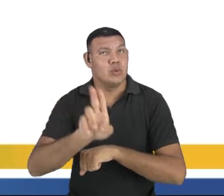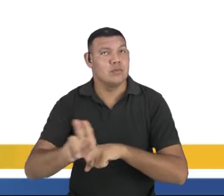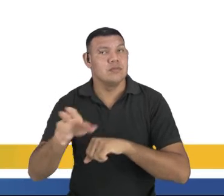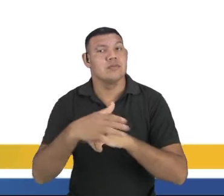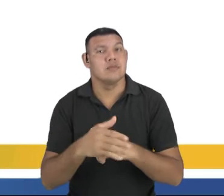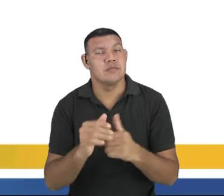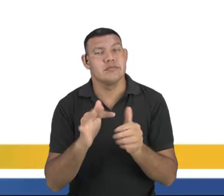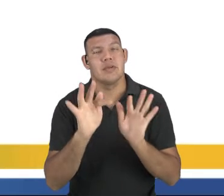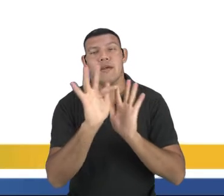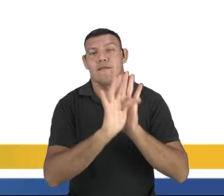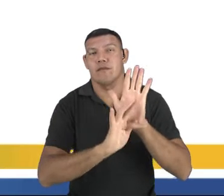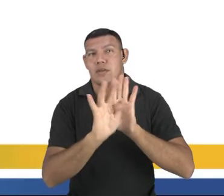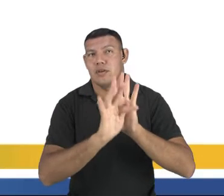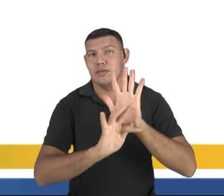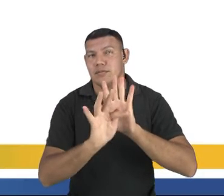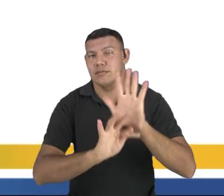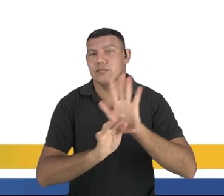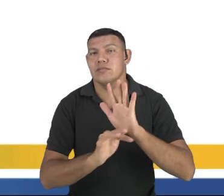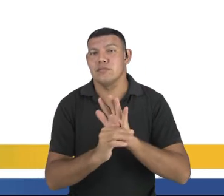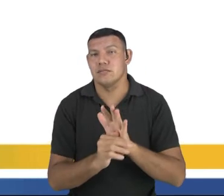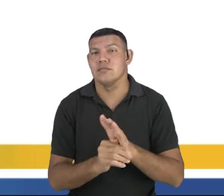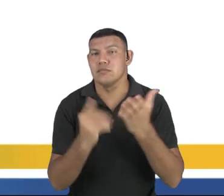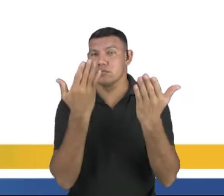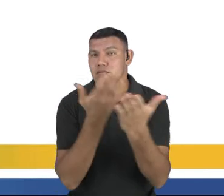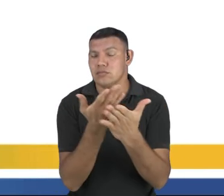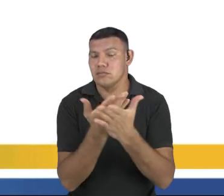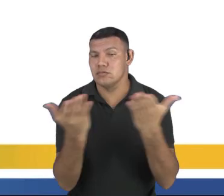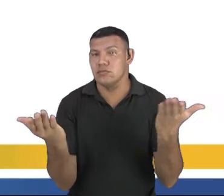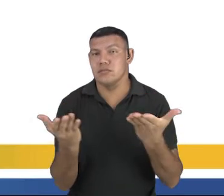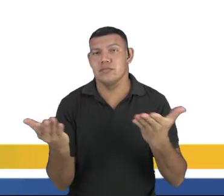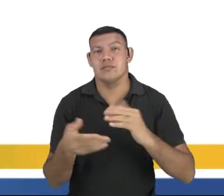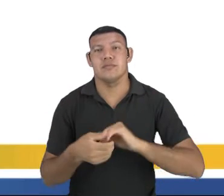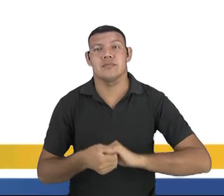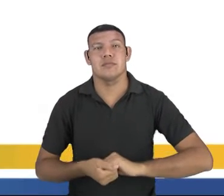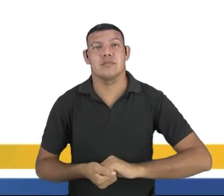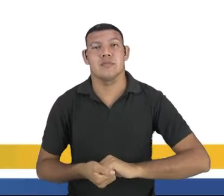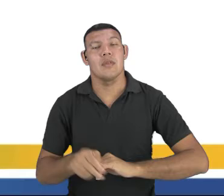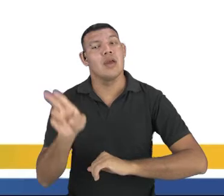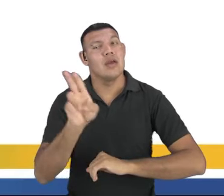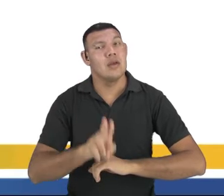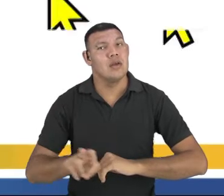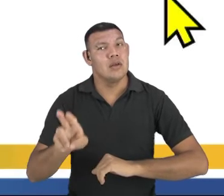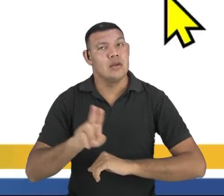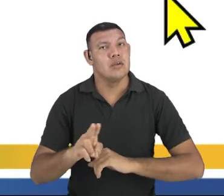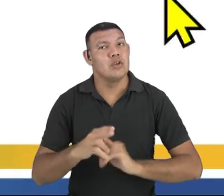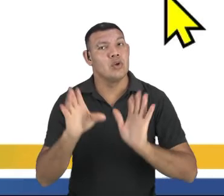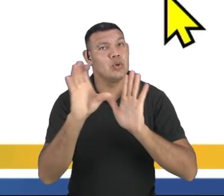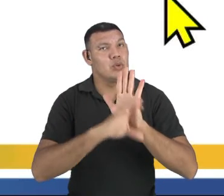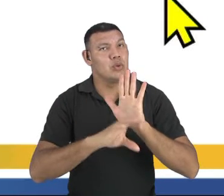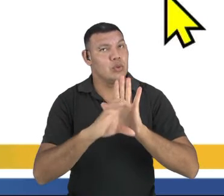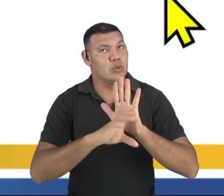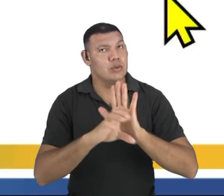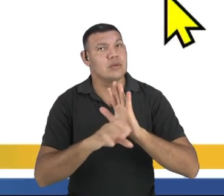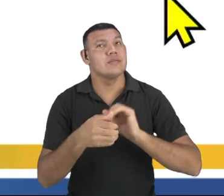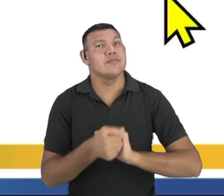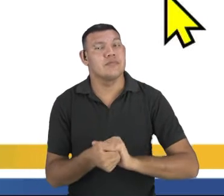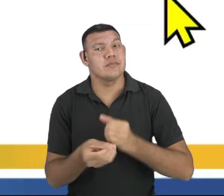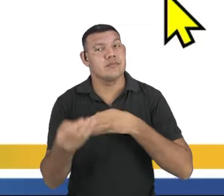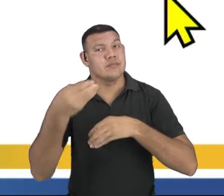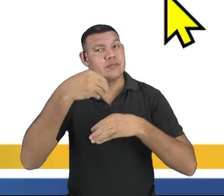essas formas aqui que nós vimos, né? Essas formas que estão aqui, ó, tá? Nós vamos utilizar isso daqui, esses conceitos aqui,